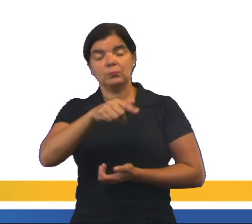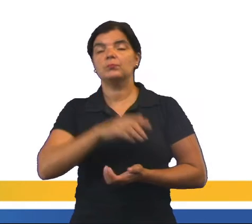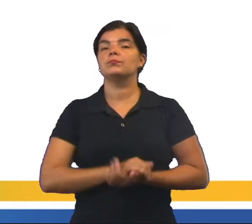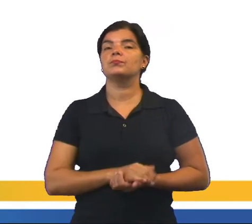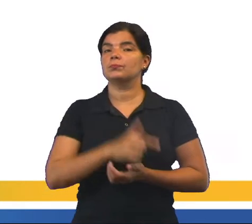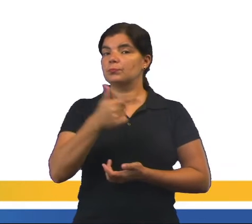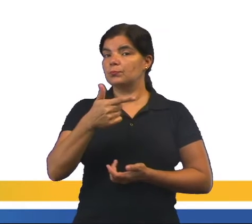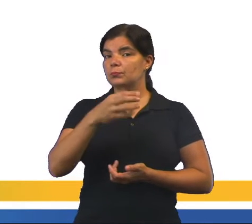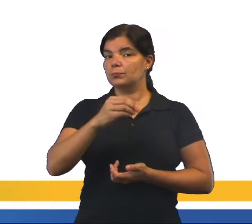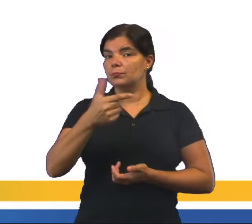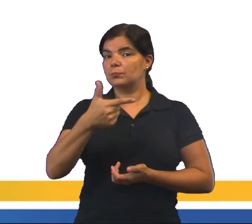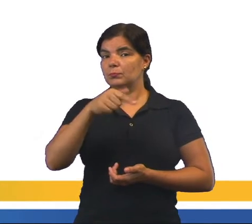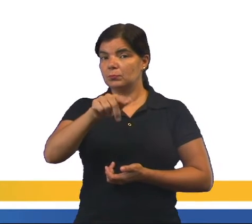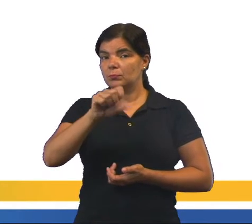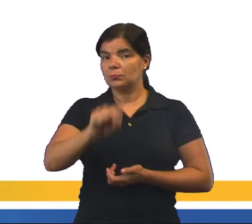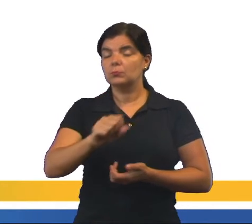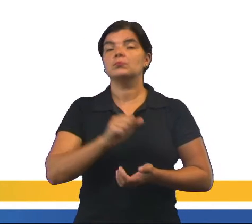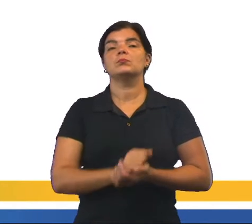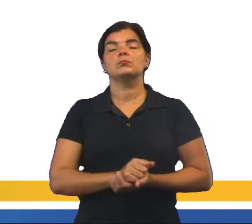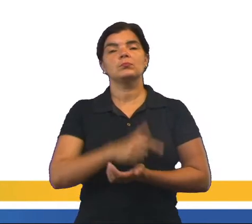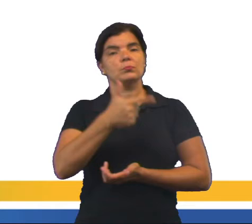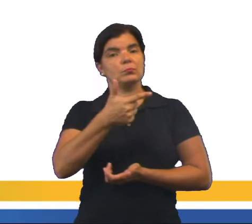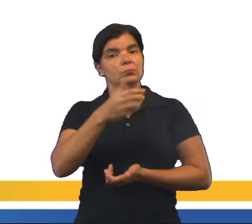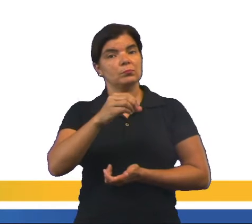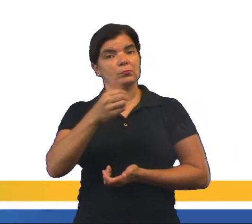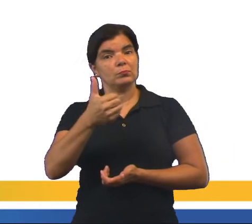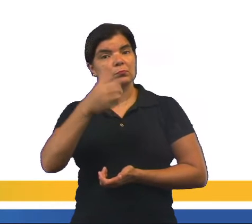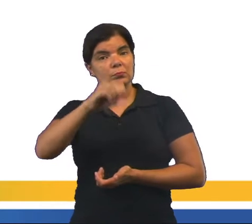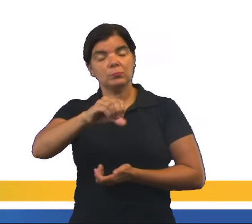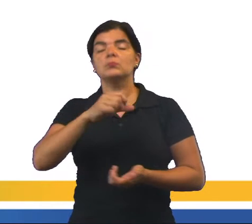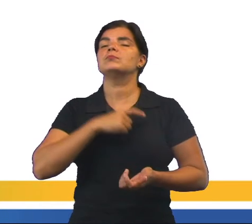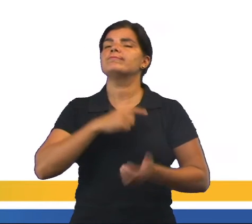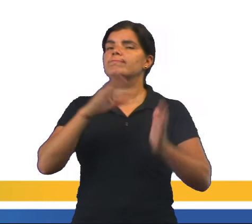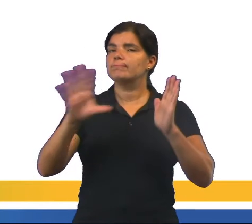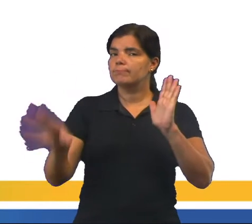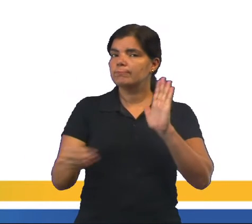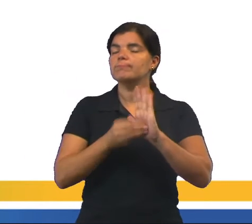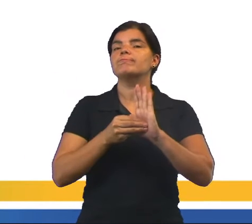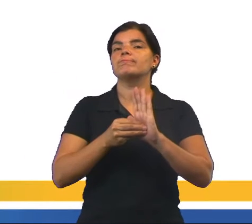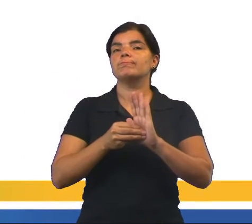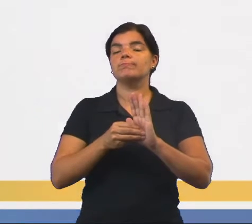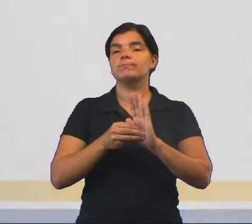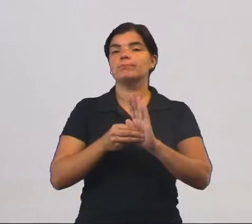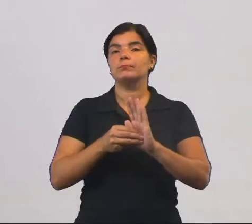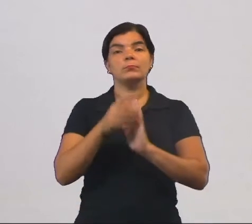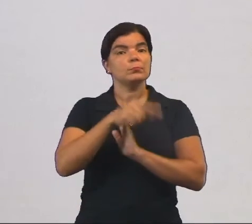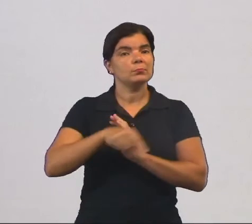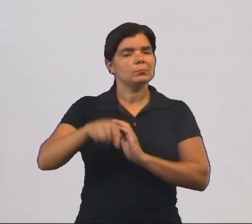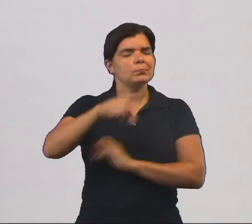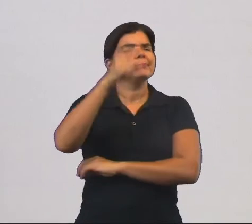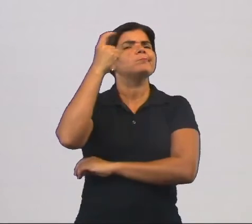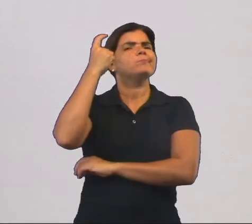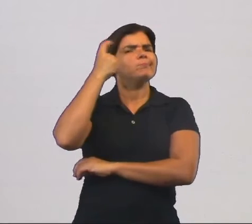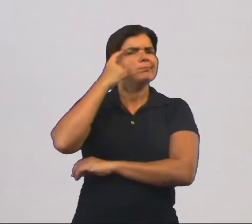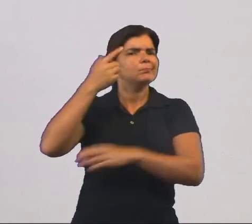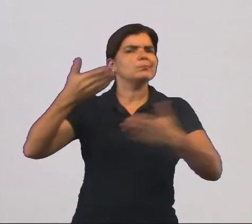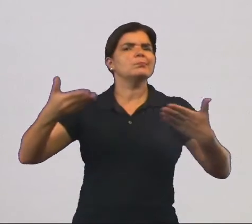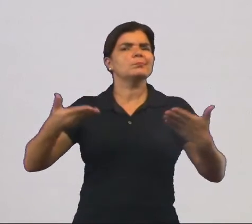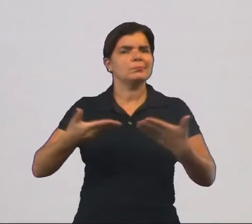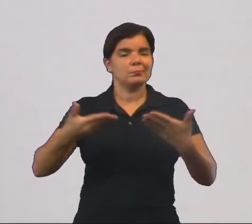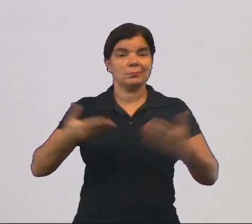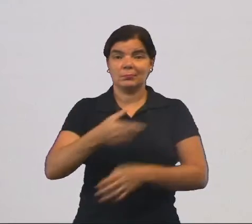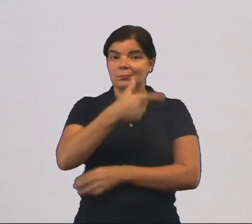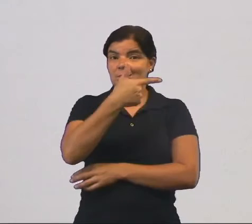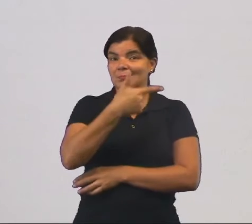2017, 2018 e 2019 houve um acréscimo. E agora você imagina